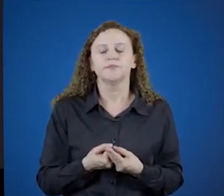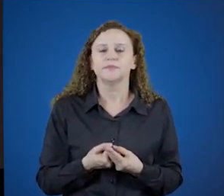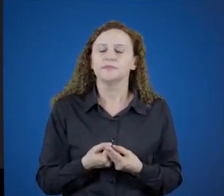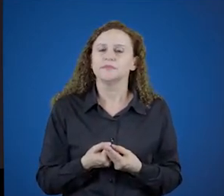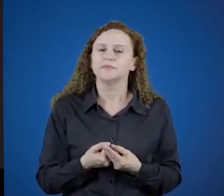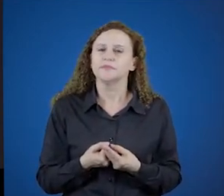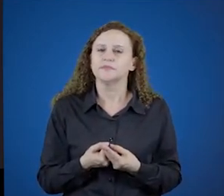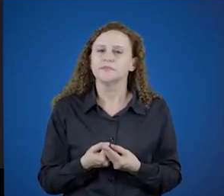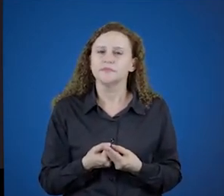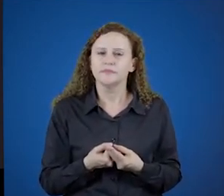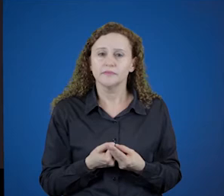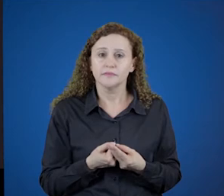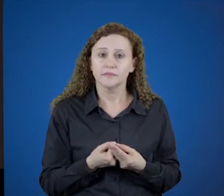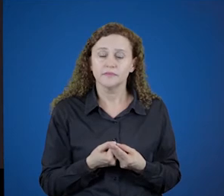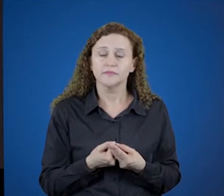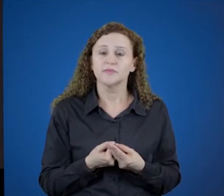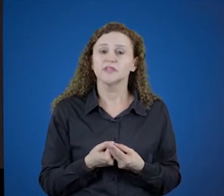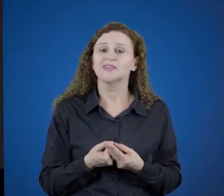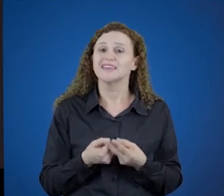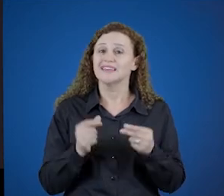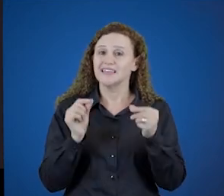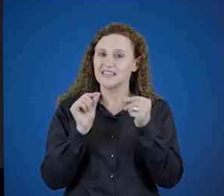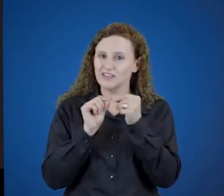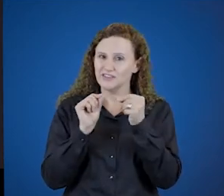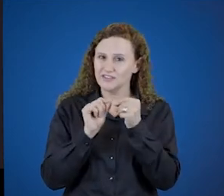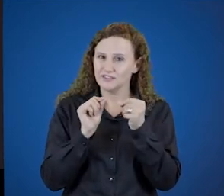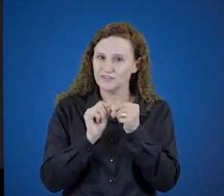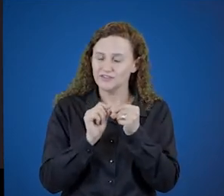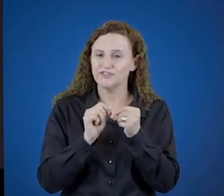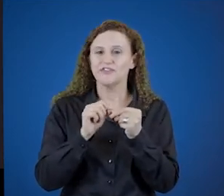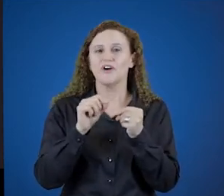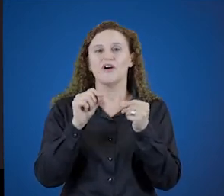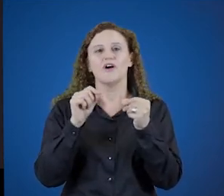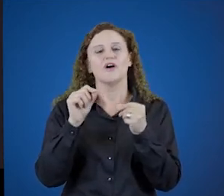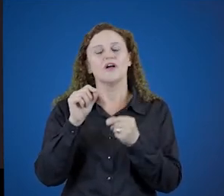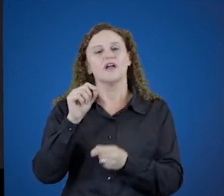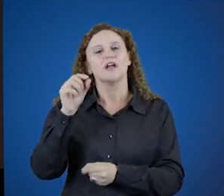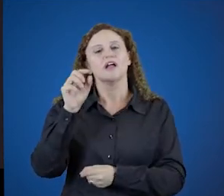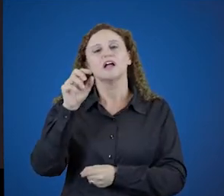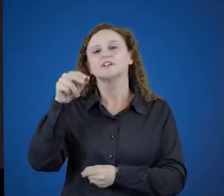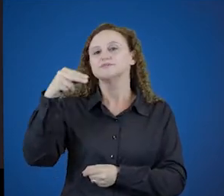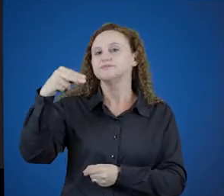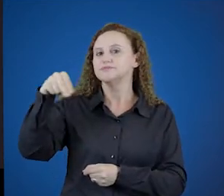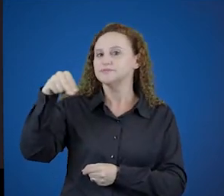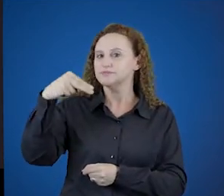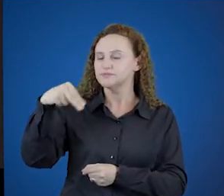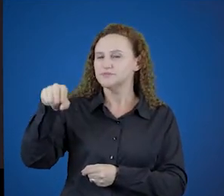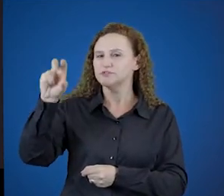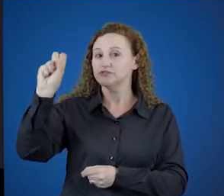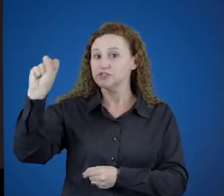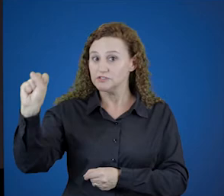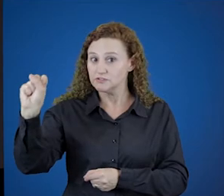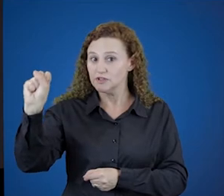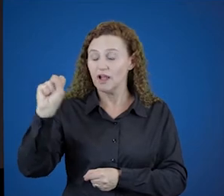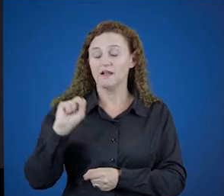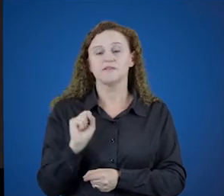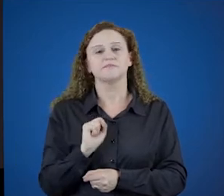e tu és tu as formas do nominativo singular